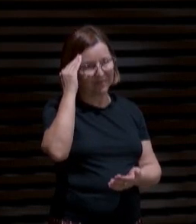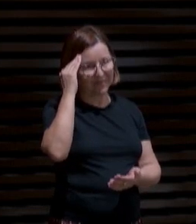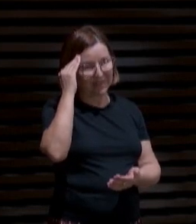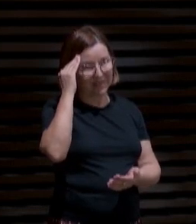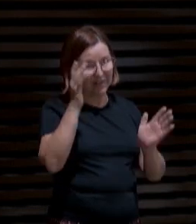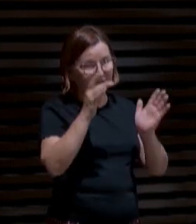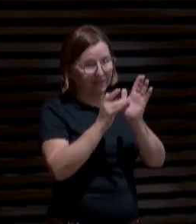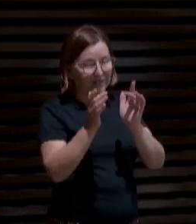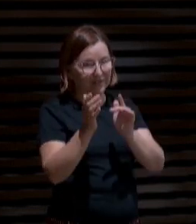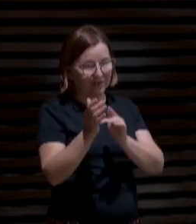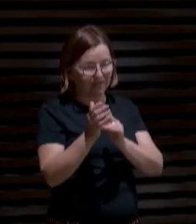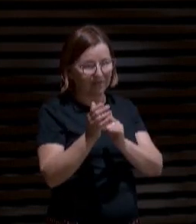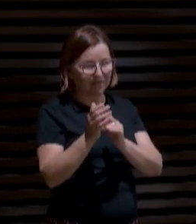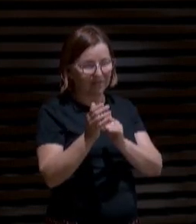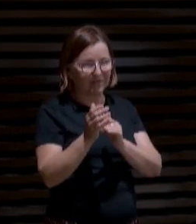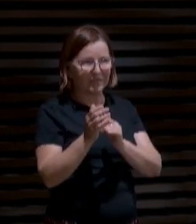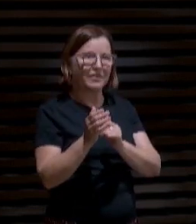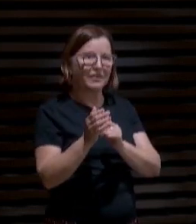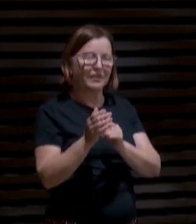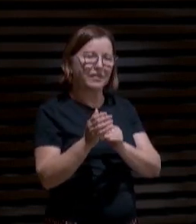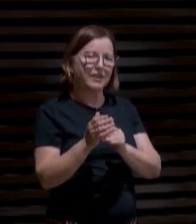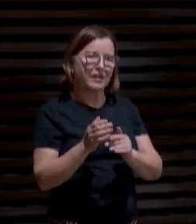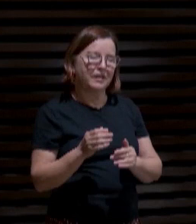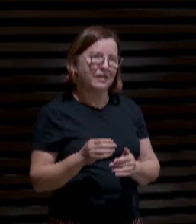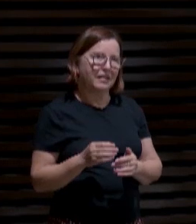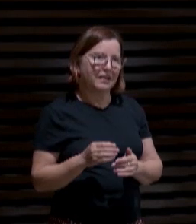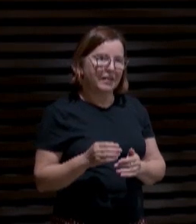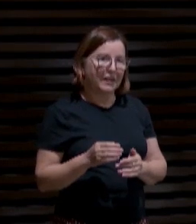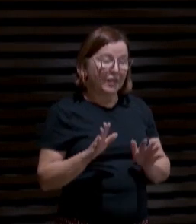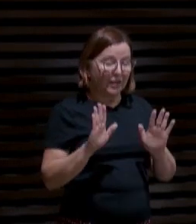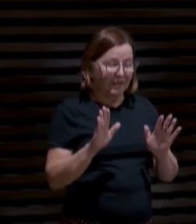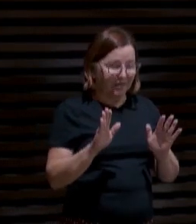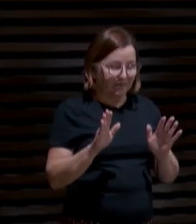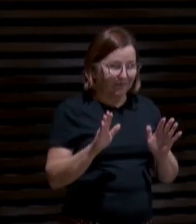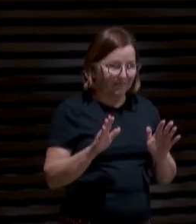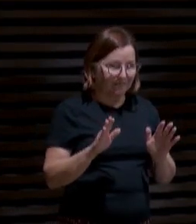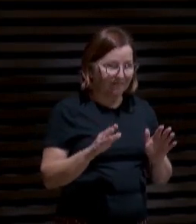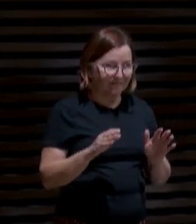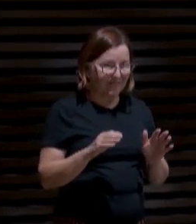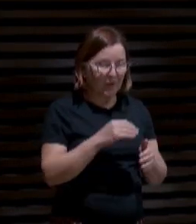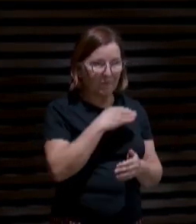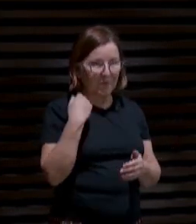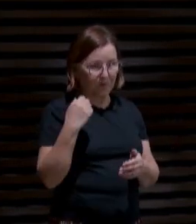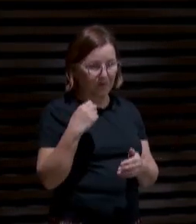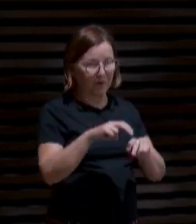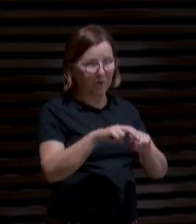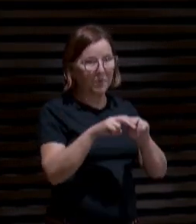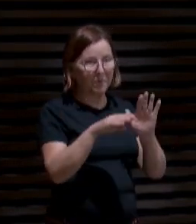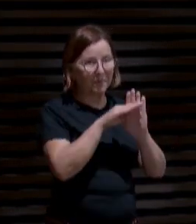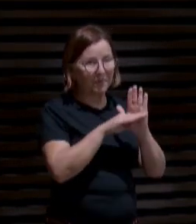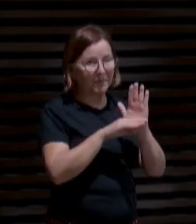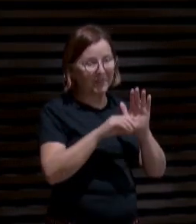entregue pelo determinado desígnio e presciência de Deus. Prestou atenção? Sendo